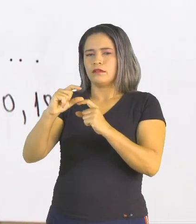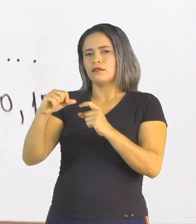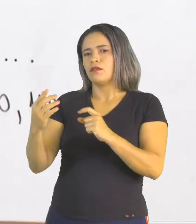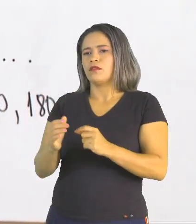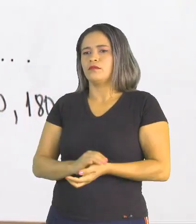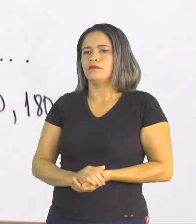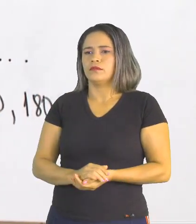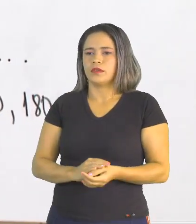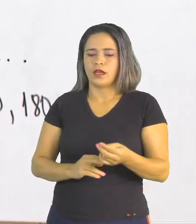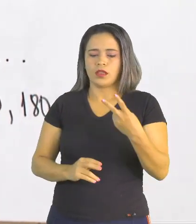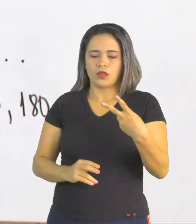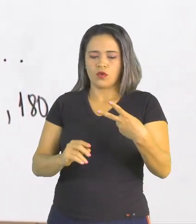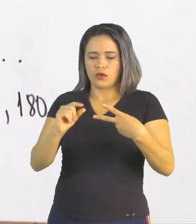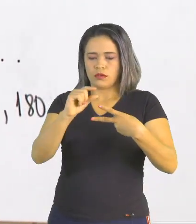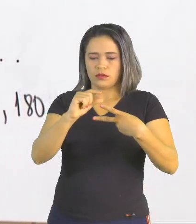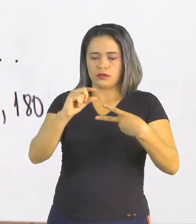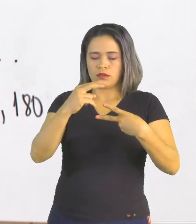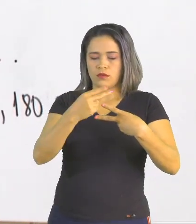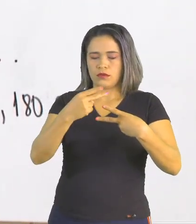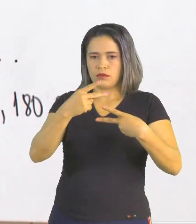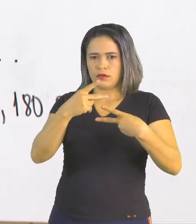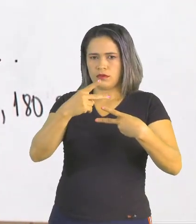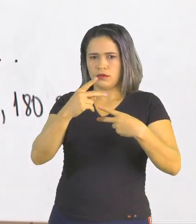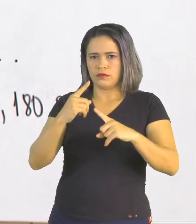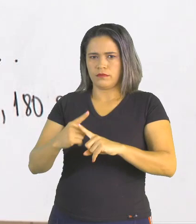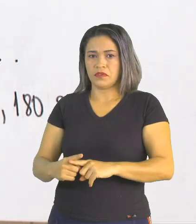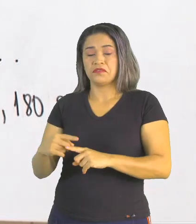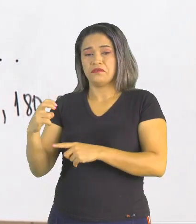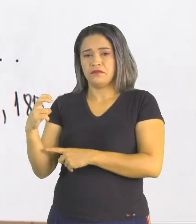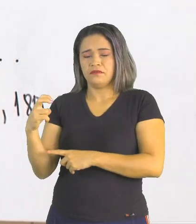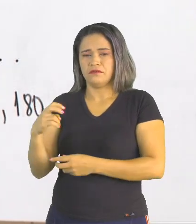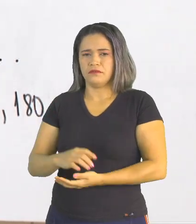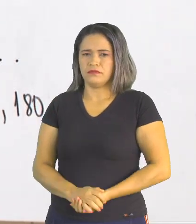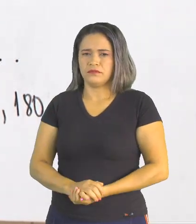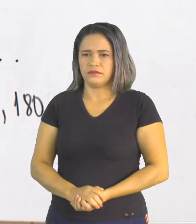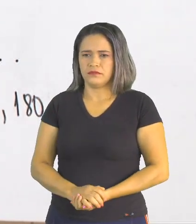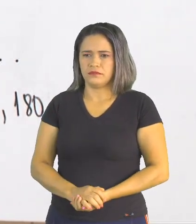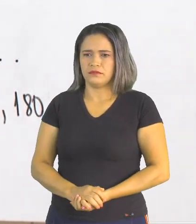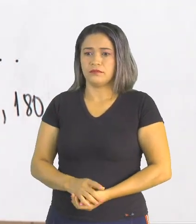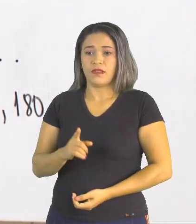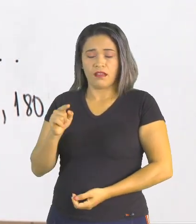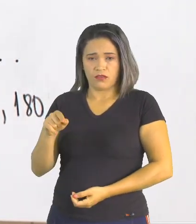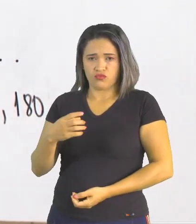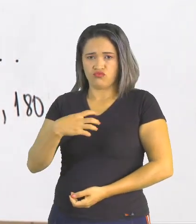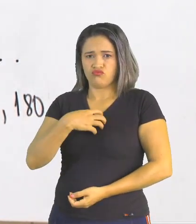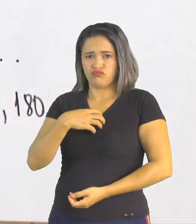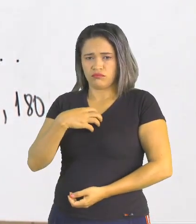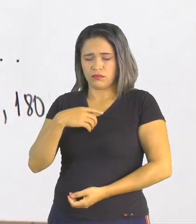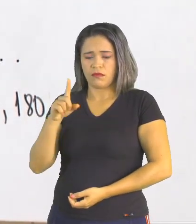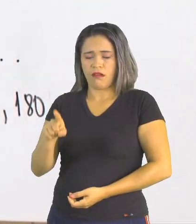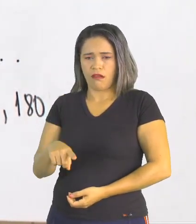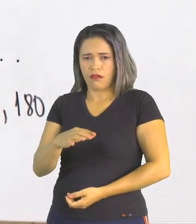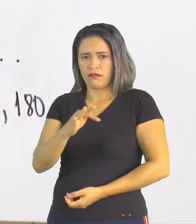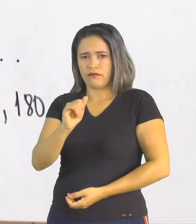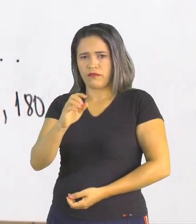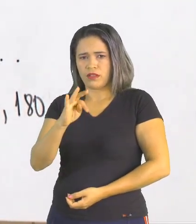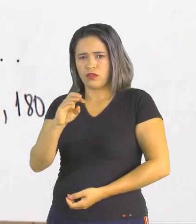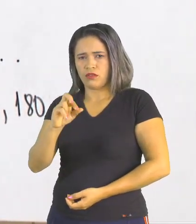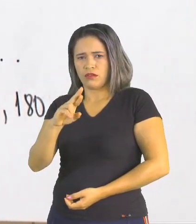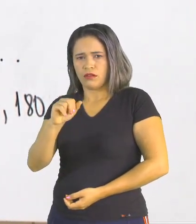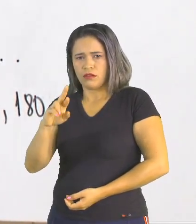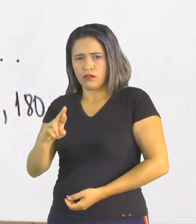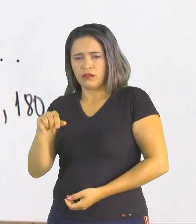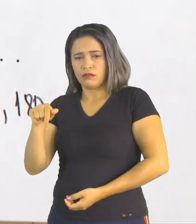ao quadrado vezes 5. Essa forma fatorada também, só que eu